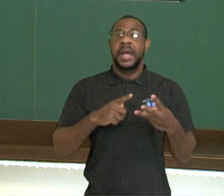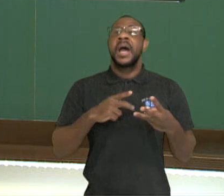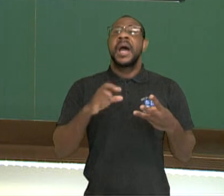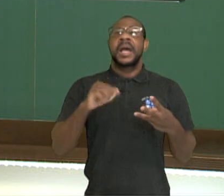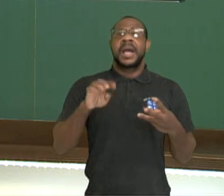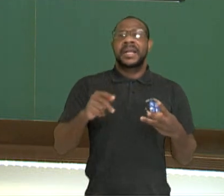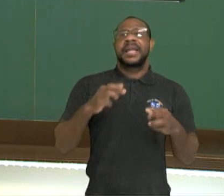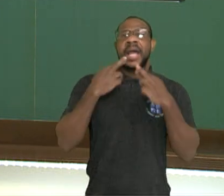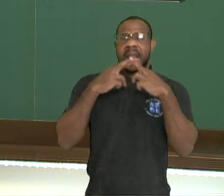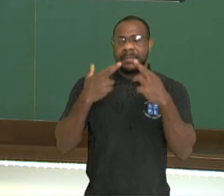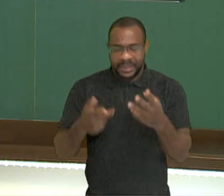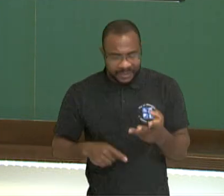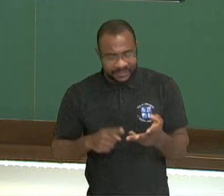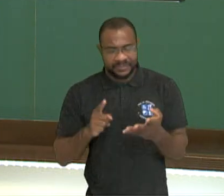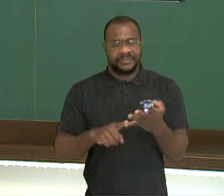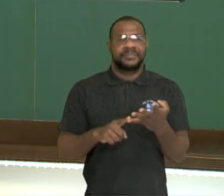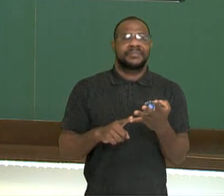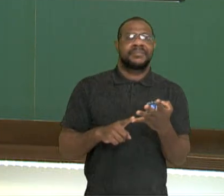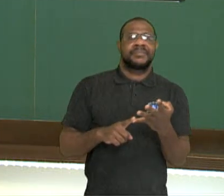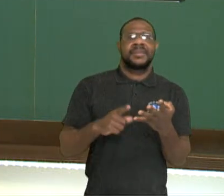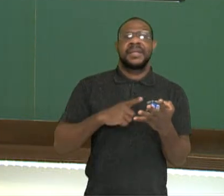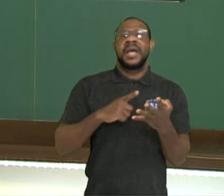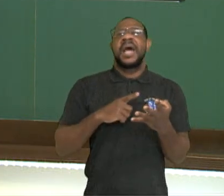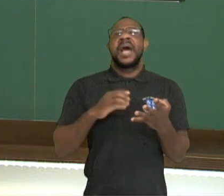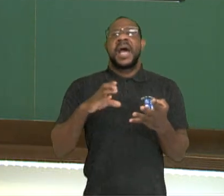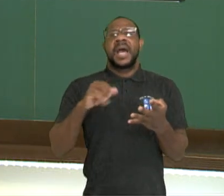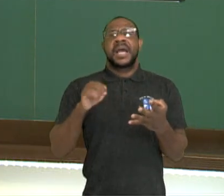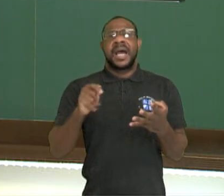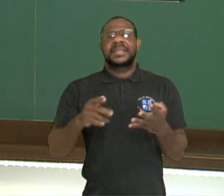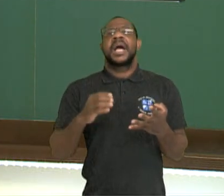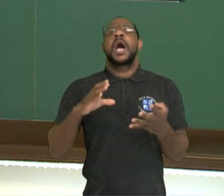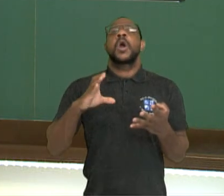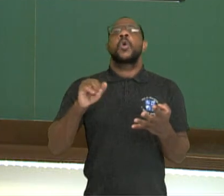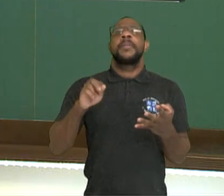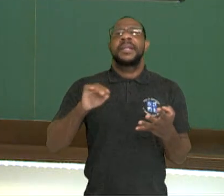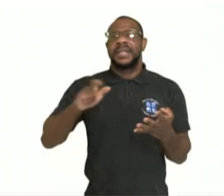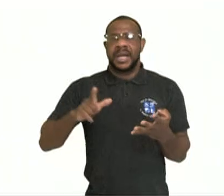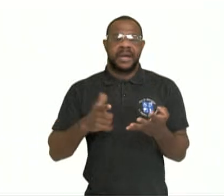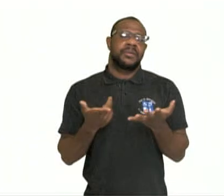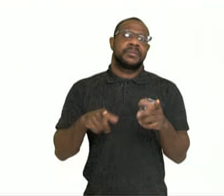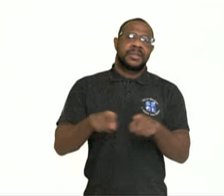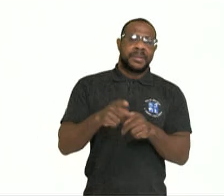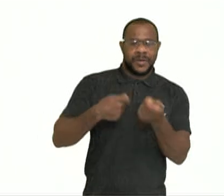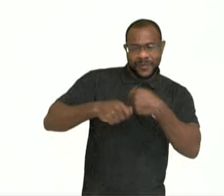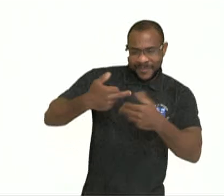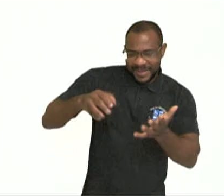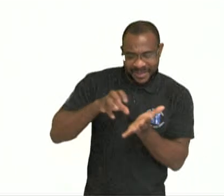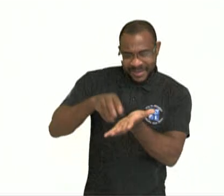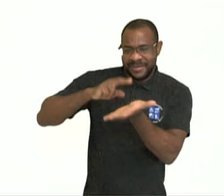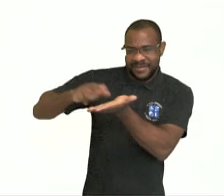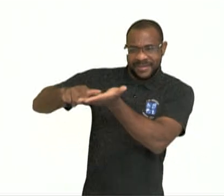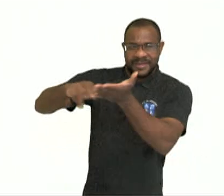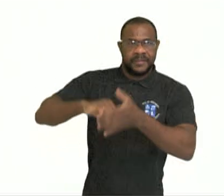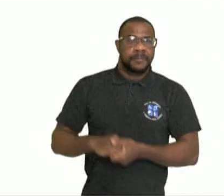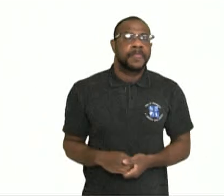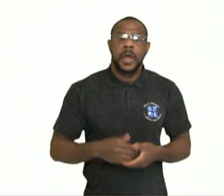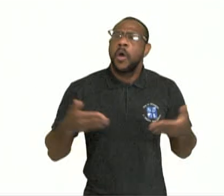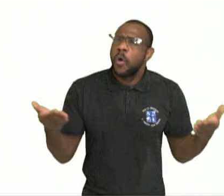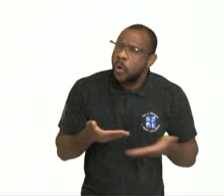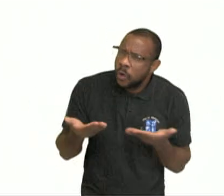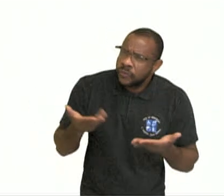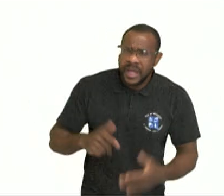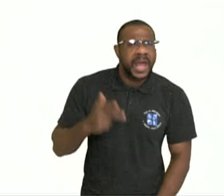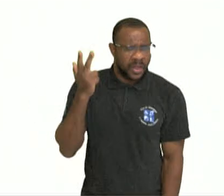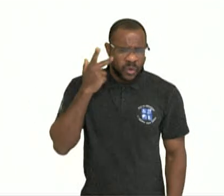reclamação, carta comercial, devido ao comércio. Próxima pergunta. Nos dias atuais, ainda é comum